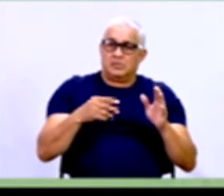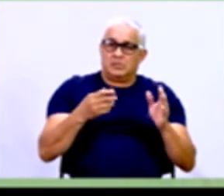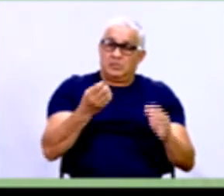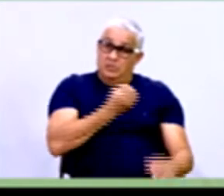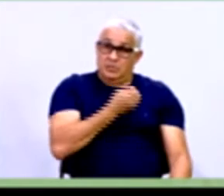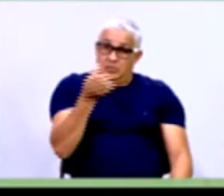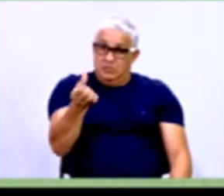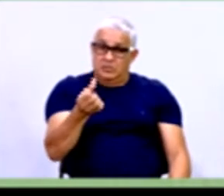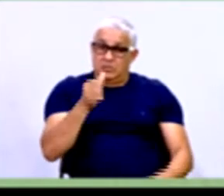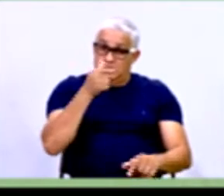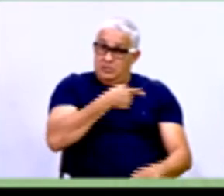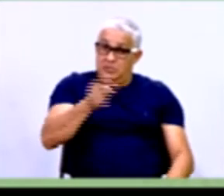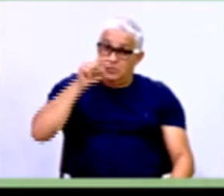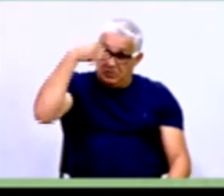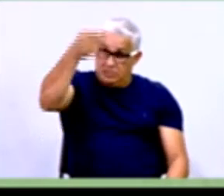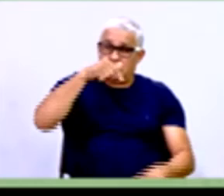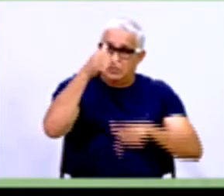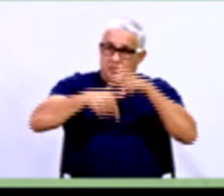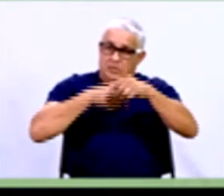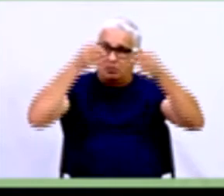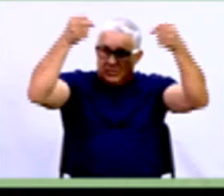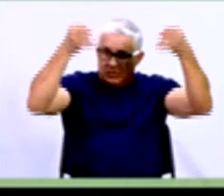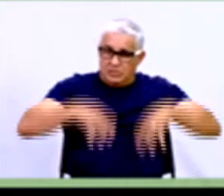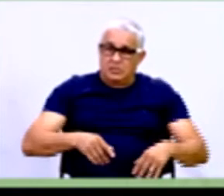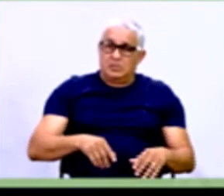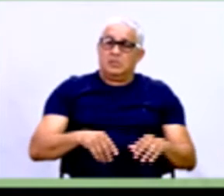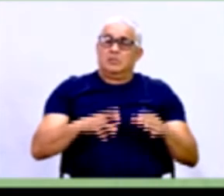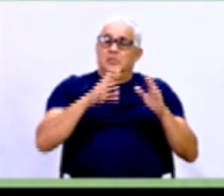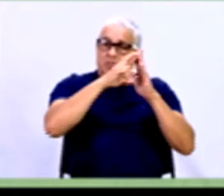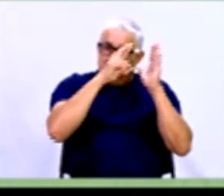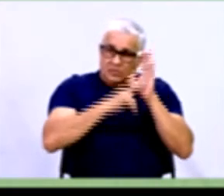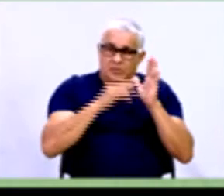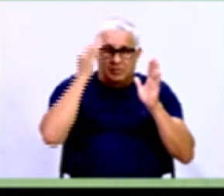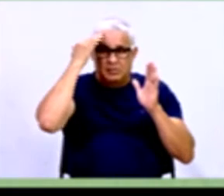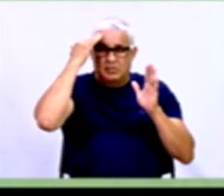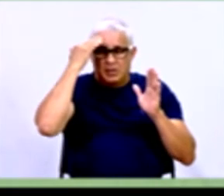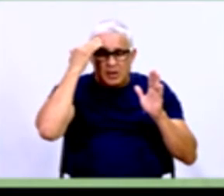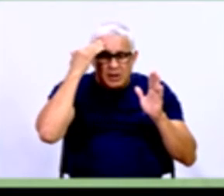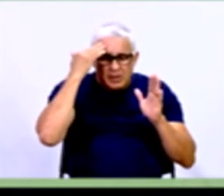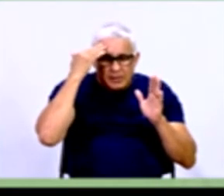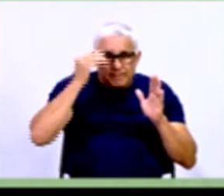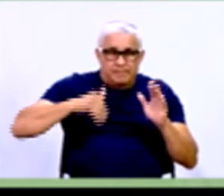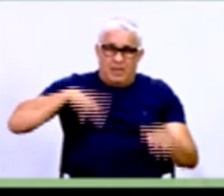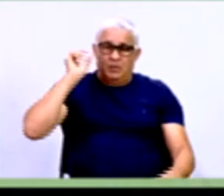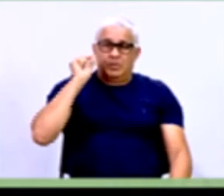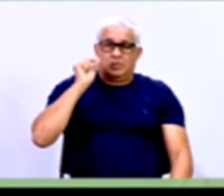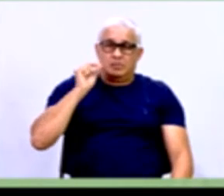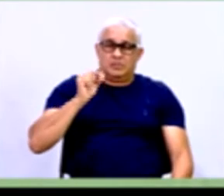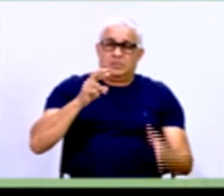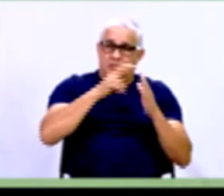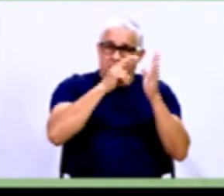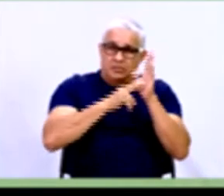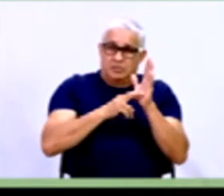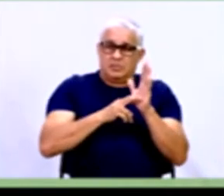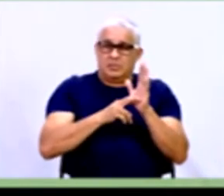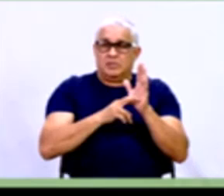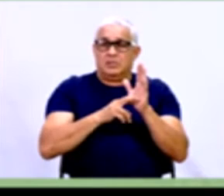vamos estar trabalhando sobre essas normas. Então, nós vamos estar entendendo um pouquinho mais o que seria uma norma